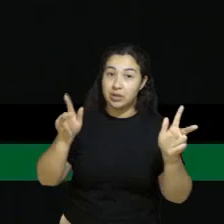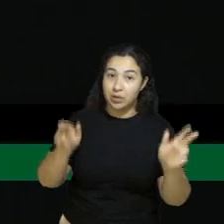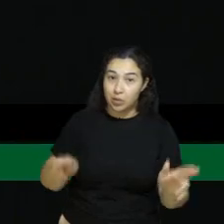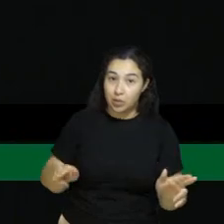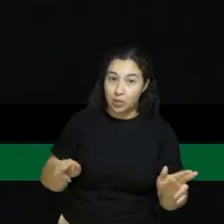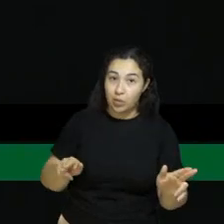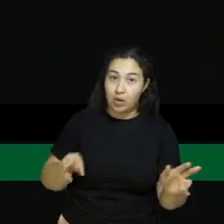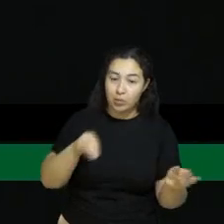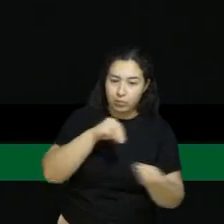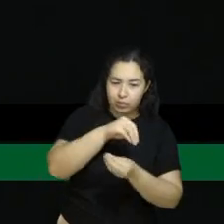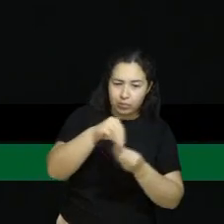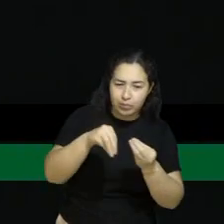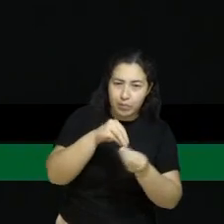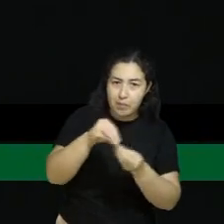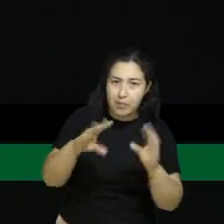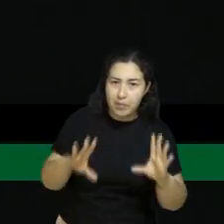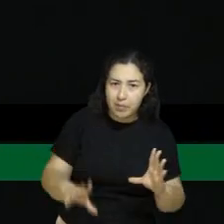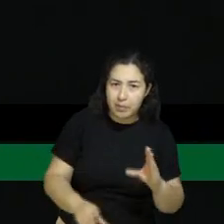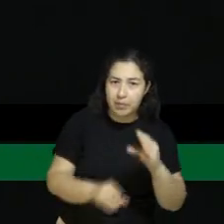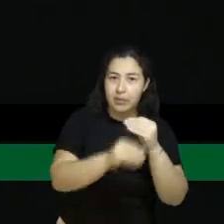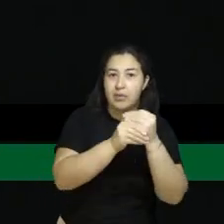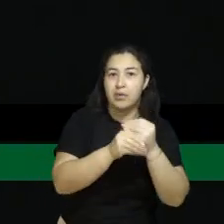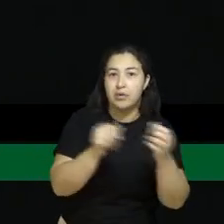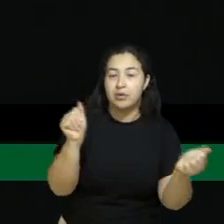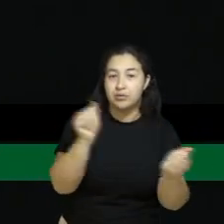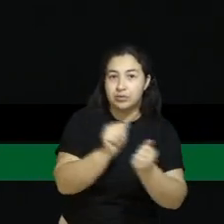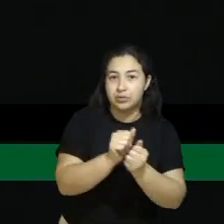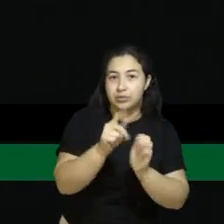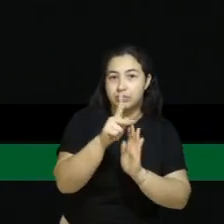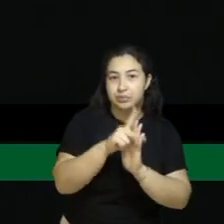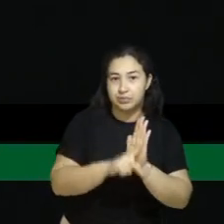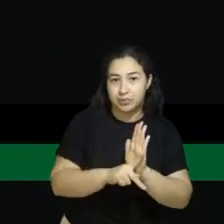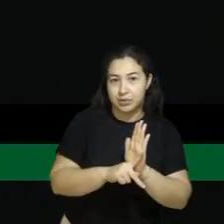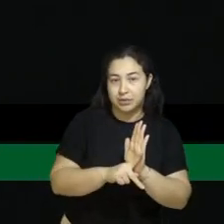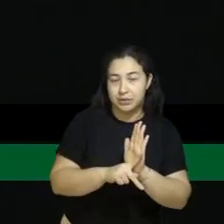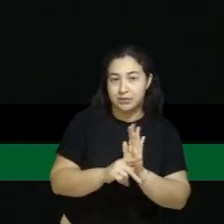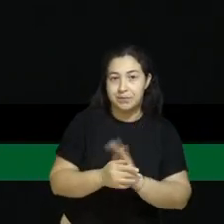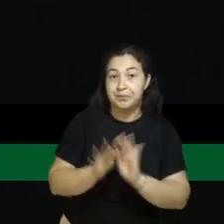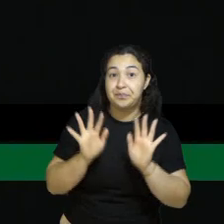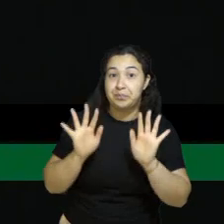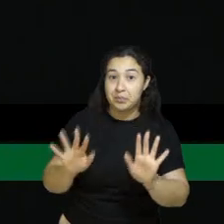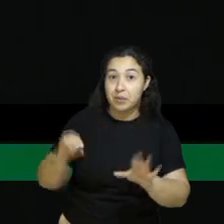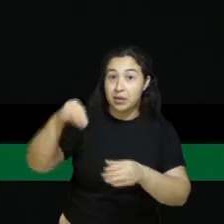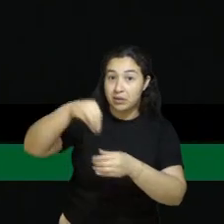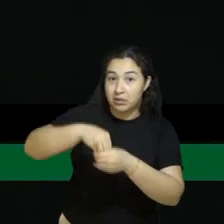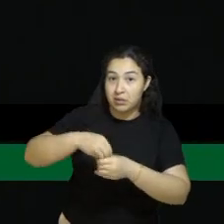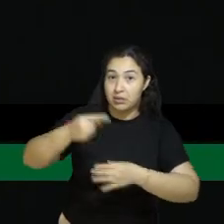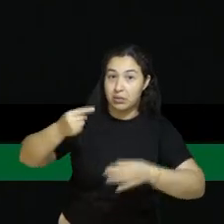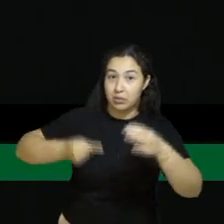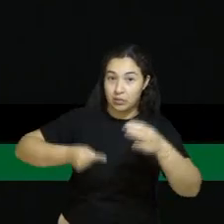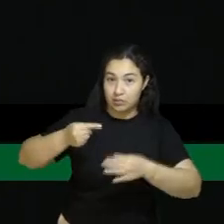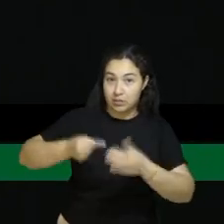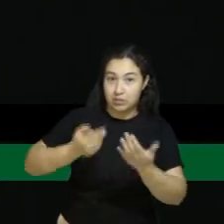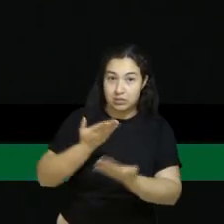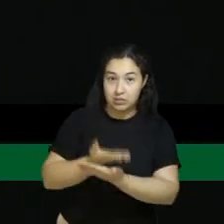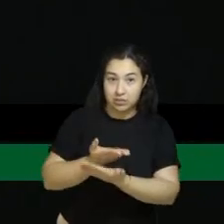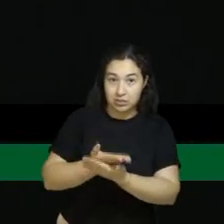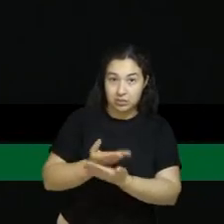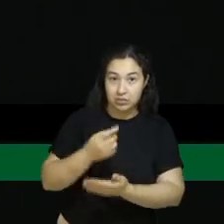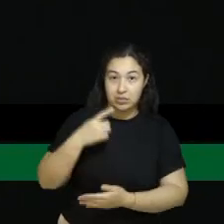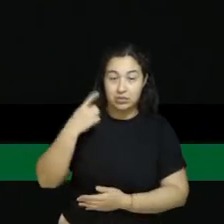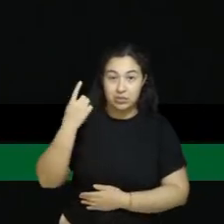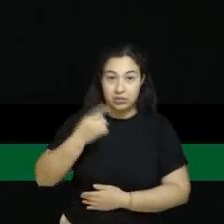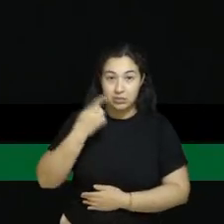foram condensados nesse projeto originário nosso. Mas nas comissões, o estudo do deputado